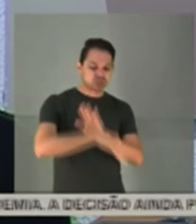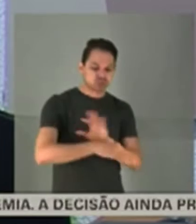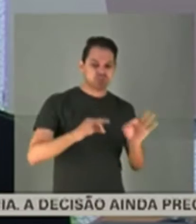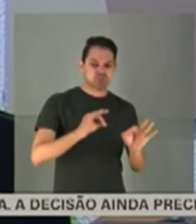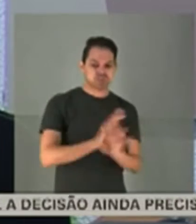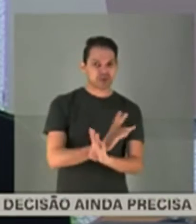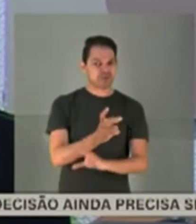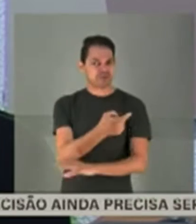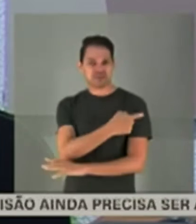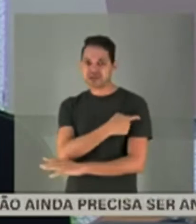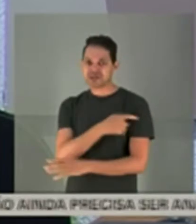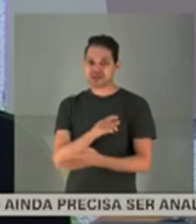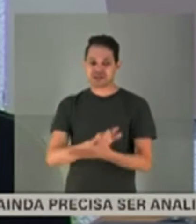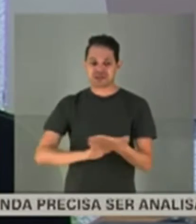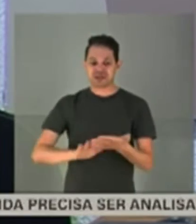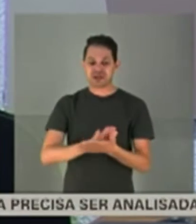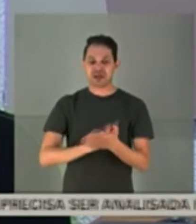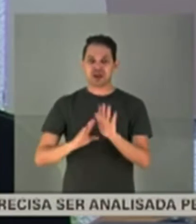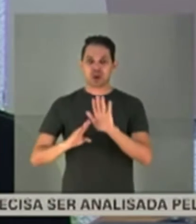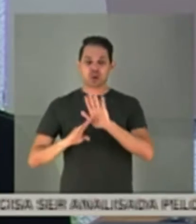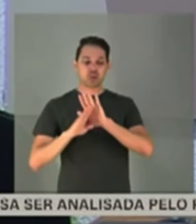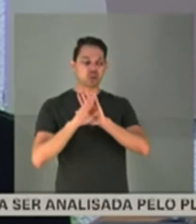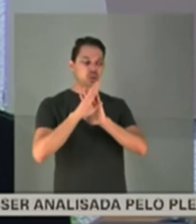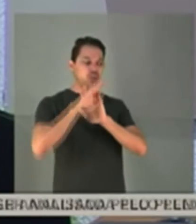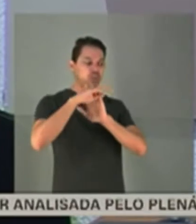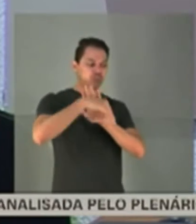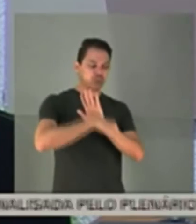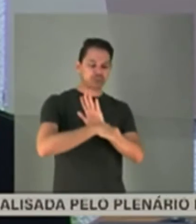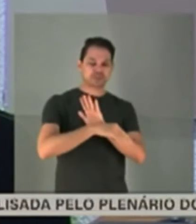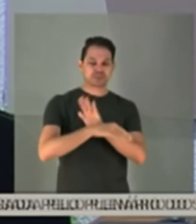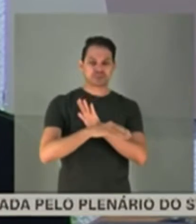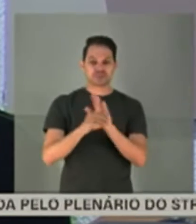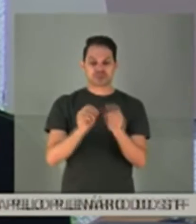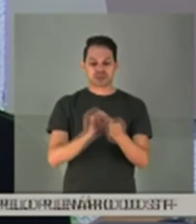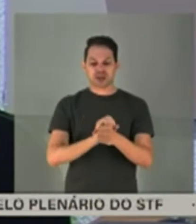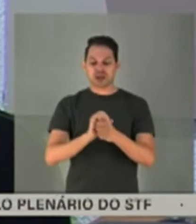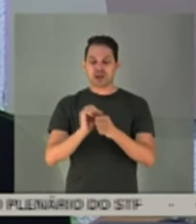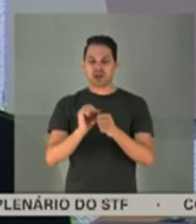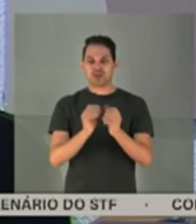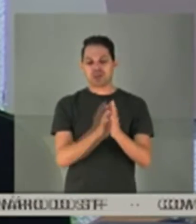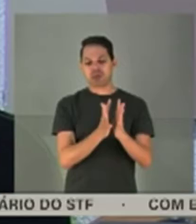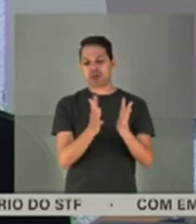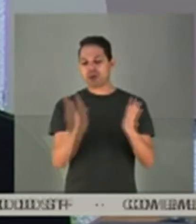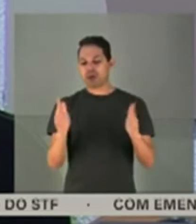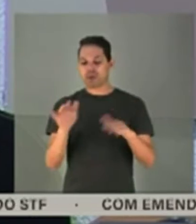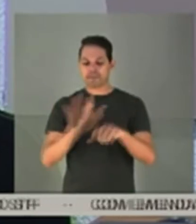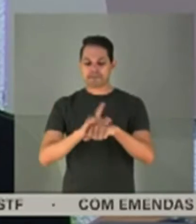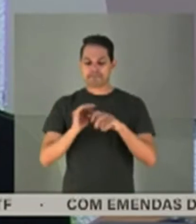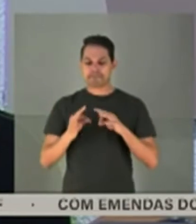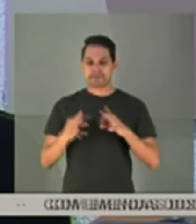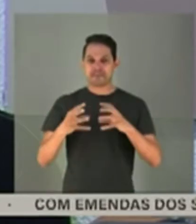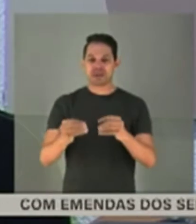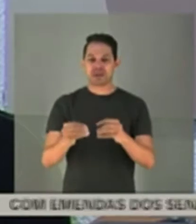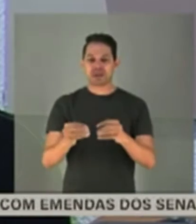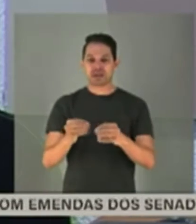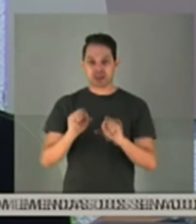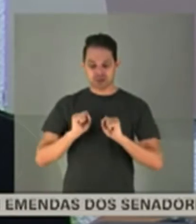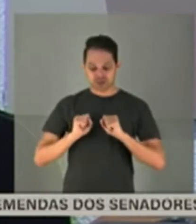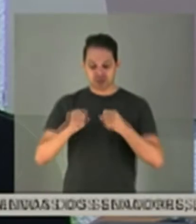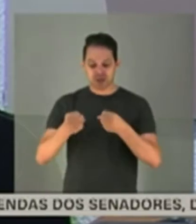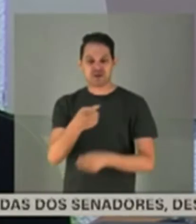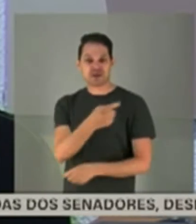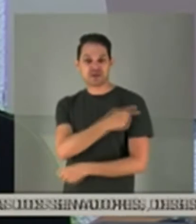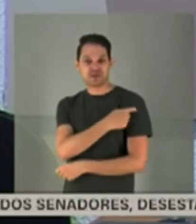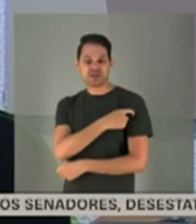vacina. Ele subiu e desceu, que é o ciclo de todas as pandemias, né? Eu sou defensor da vacina aqui, né? Quando eu falo que não